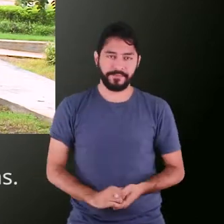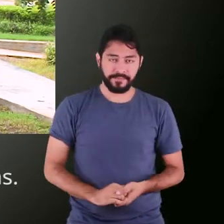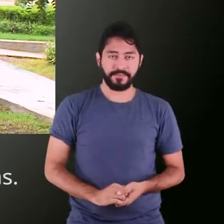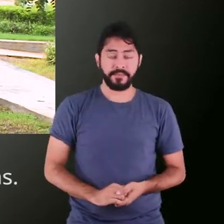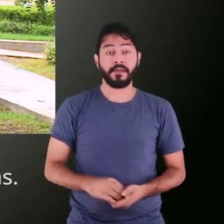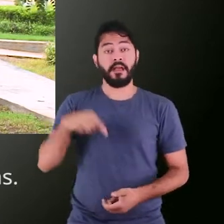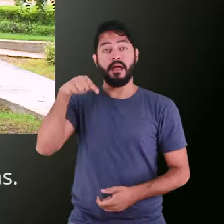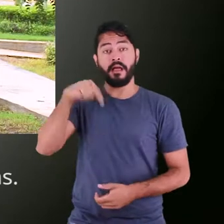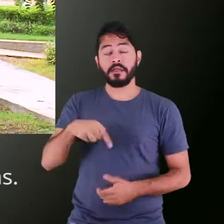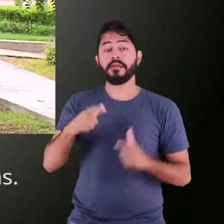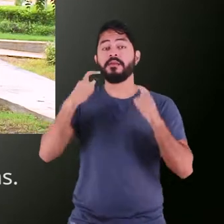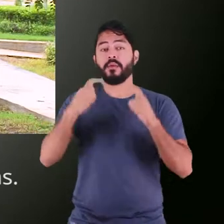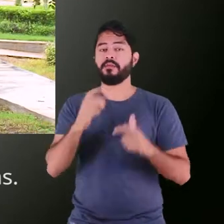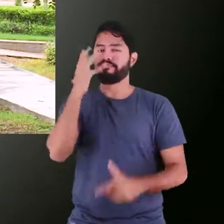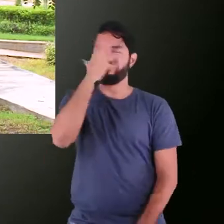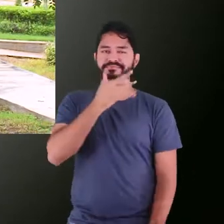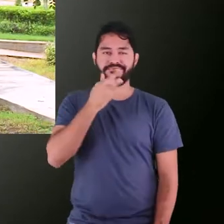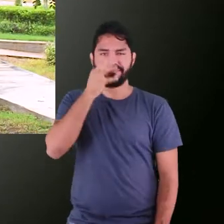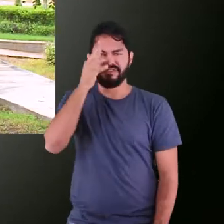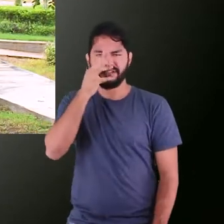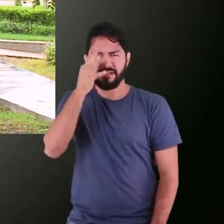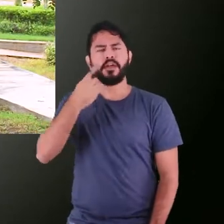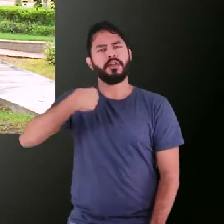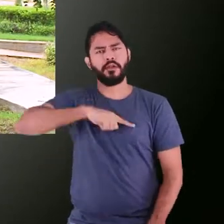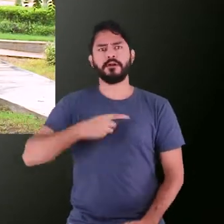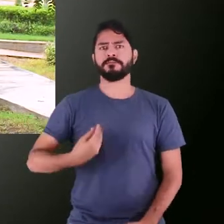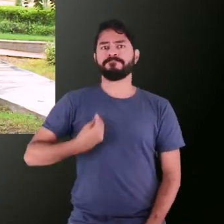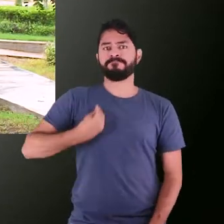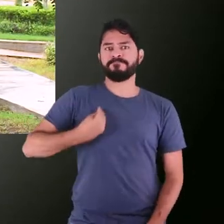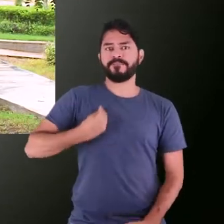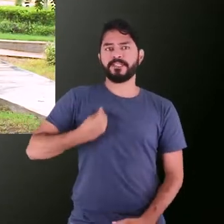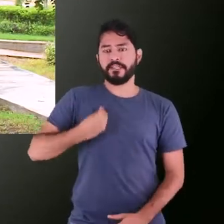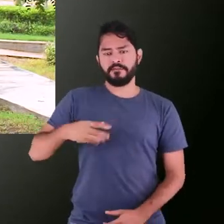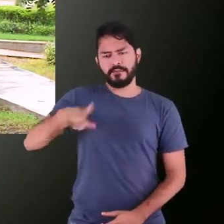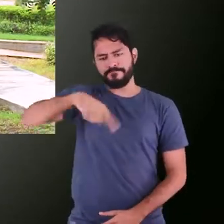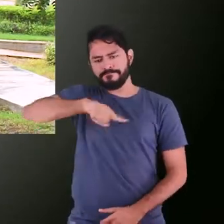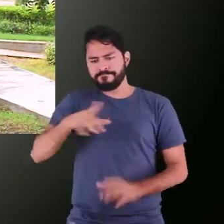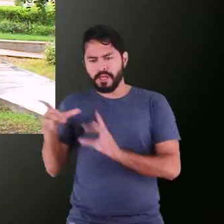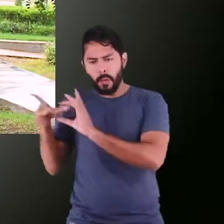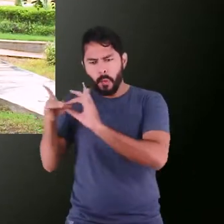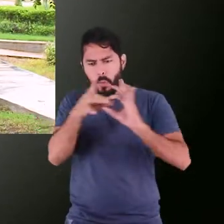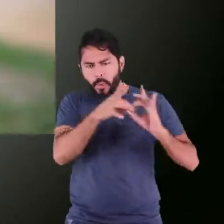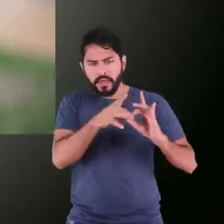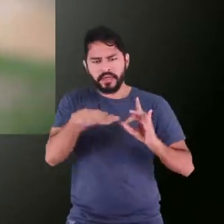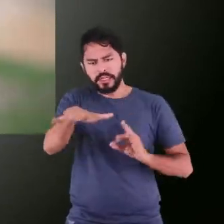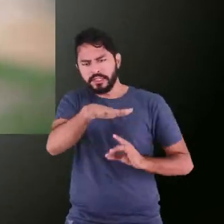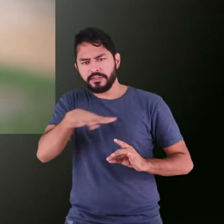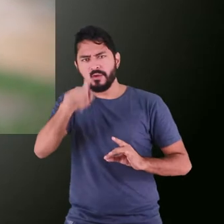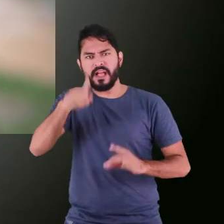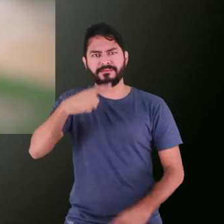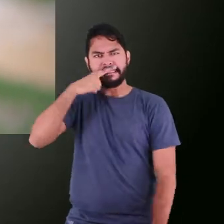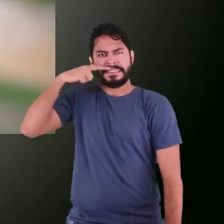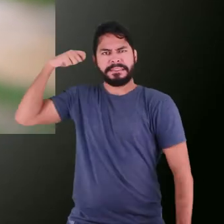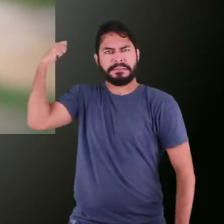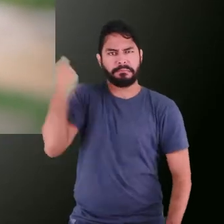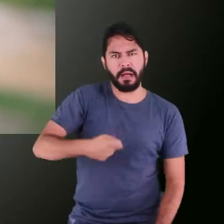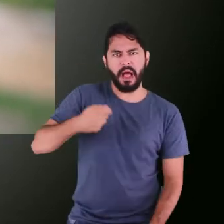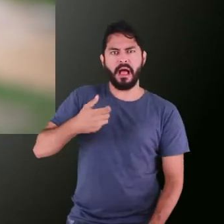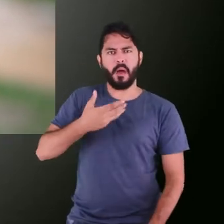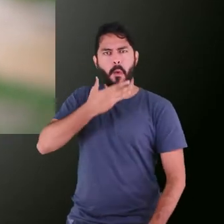também receber violências. Aqui em Belo Jardim a gente vive um contexto